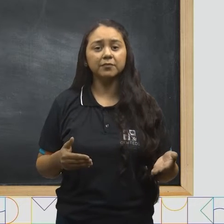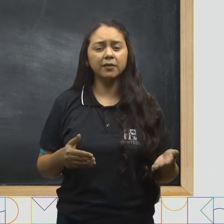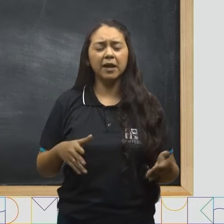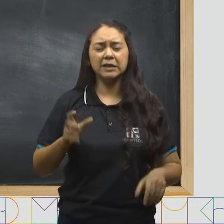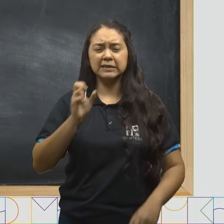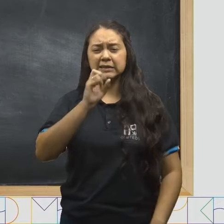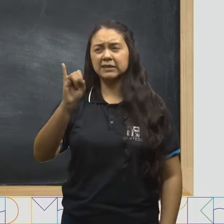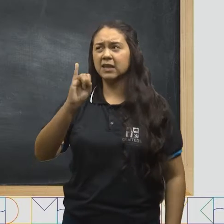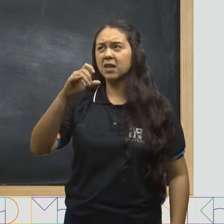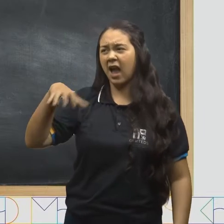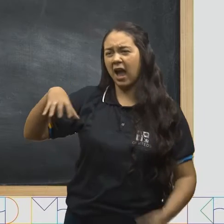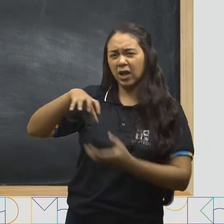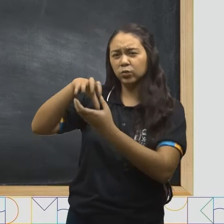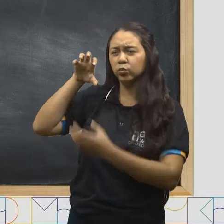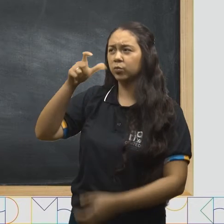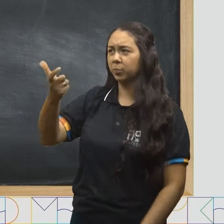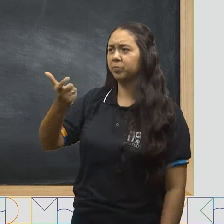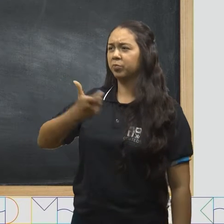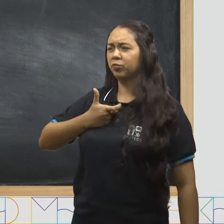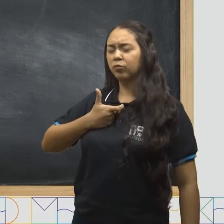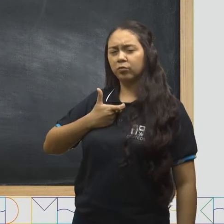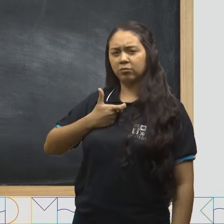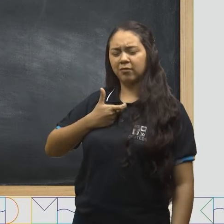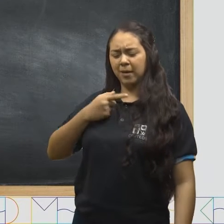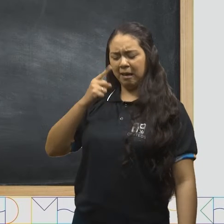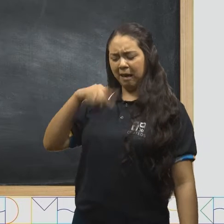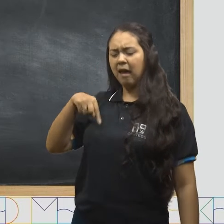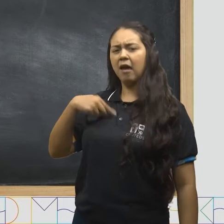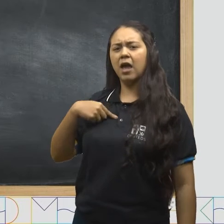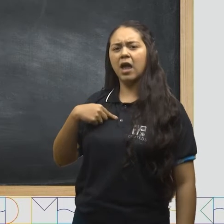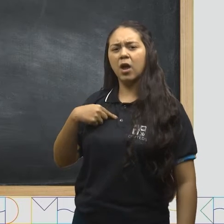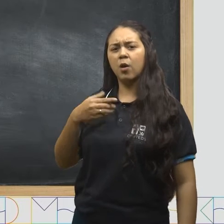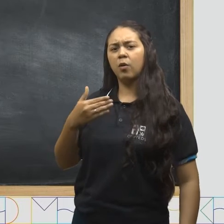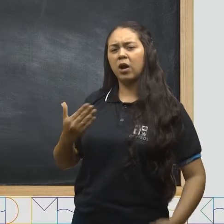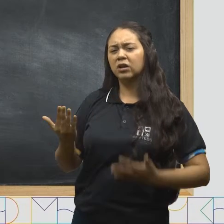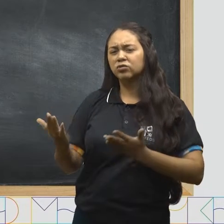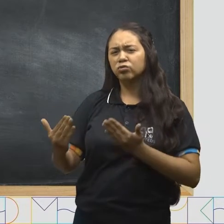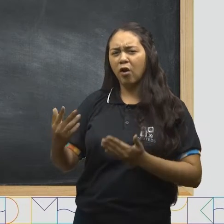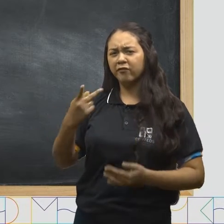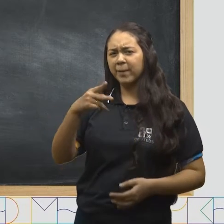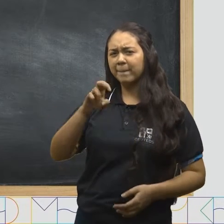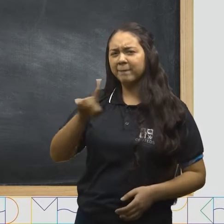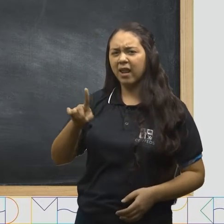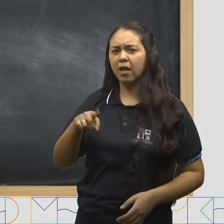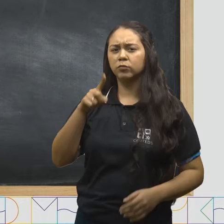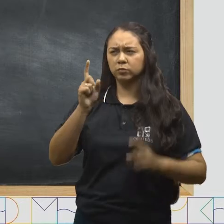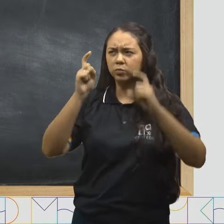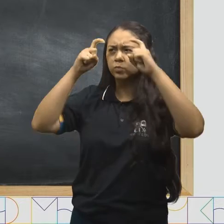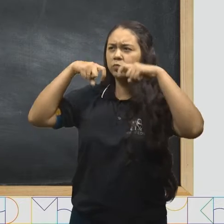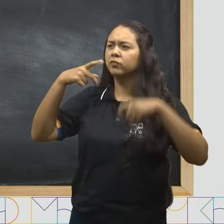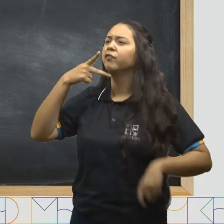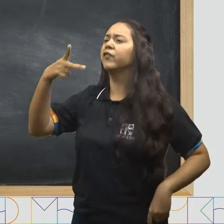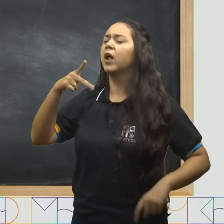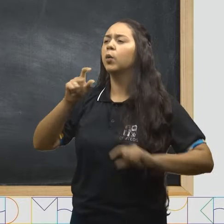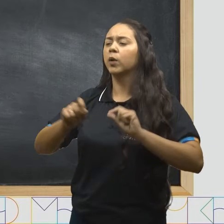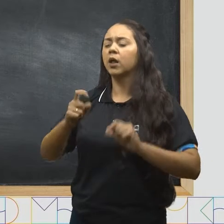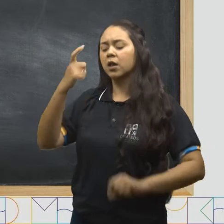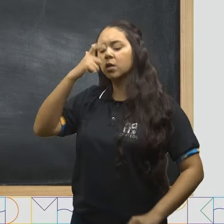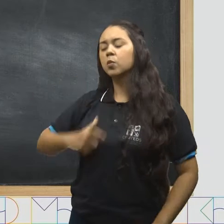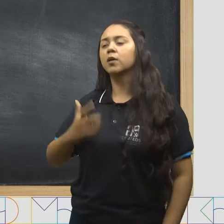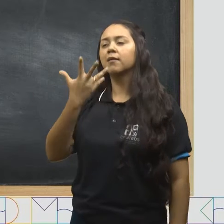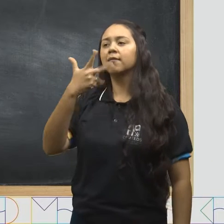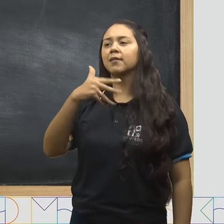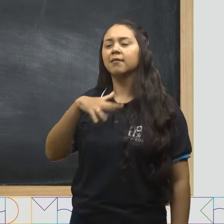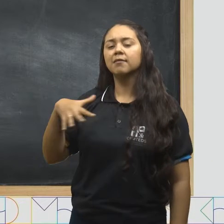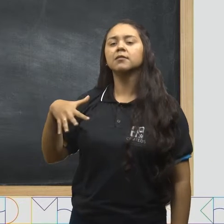um adulto disser que você é um pré-adolescente, faça cara feia e afirme: